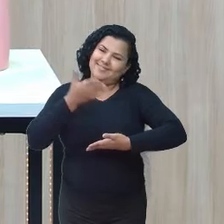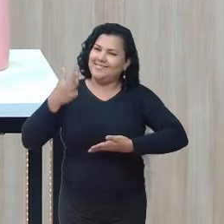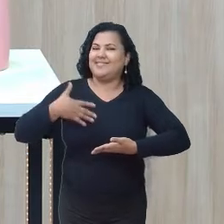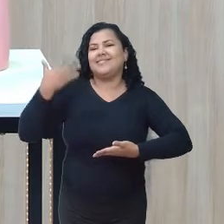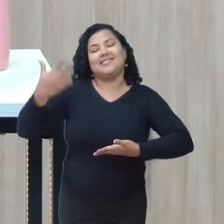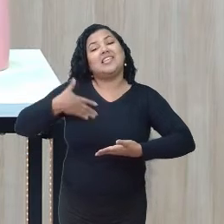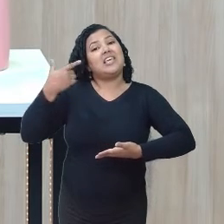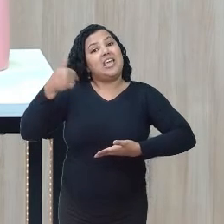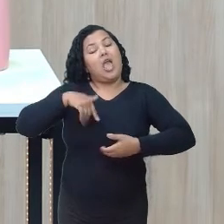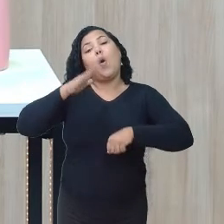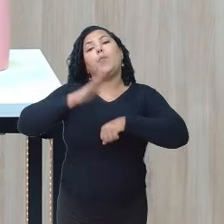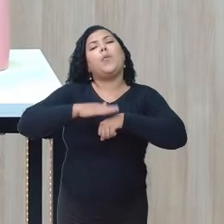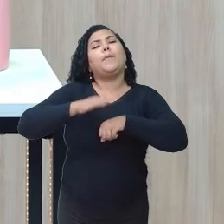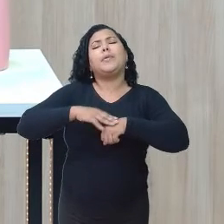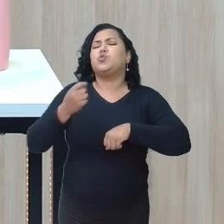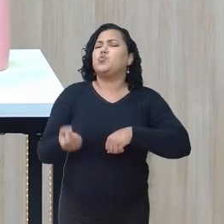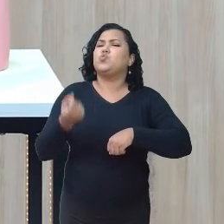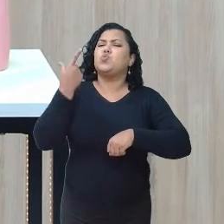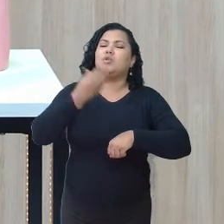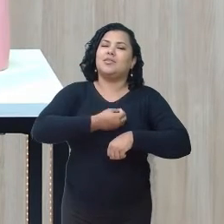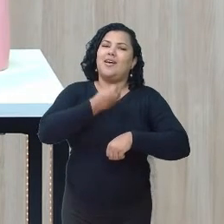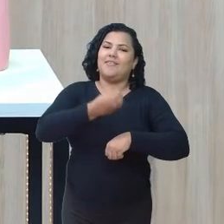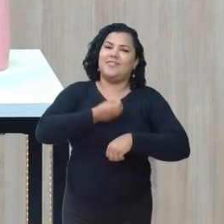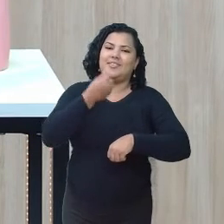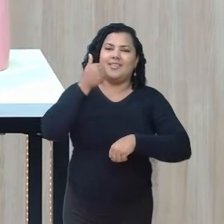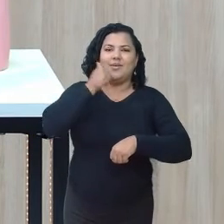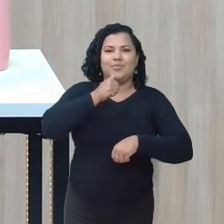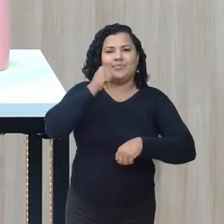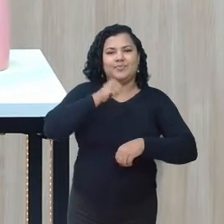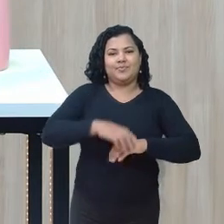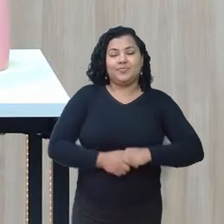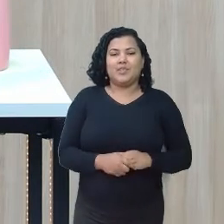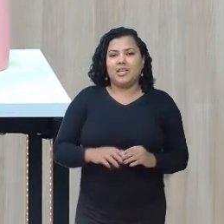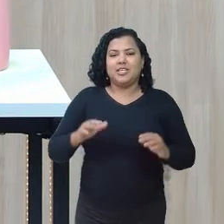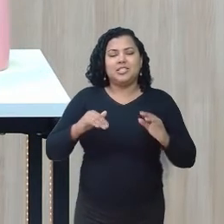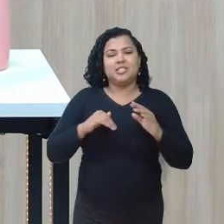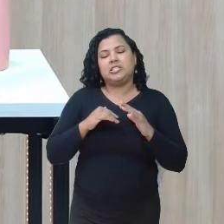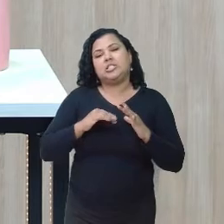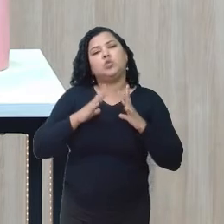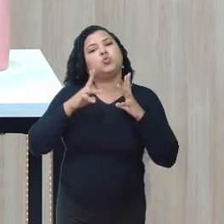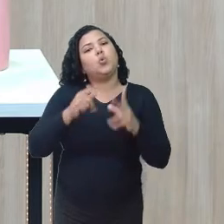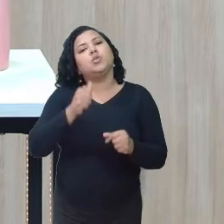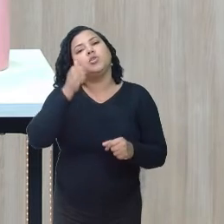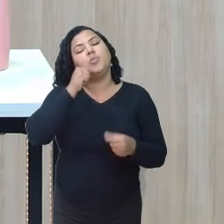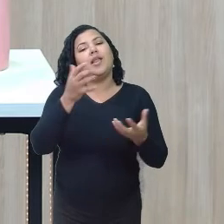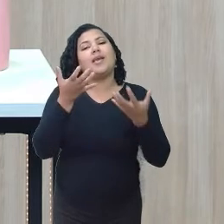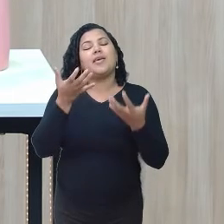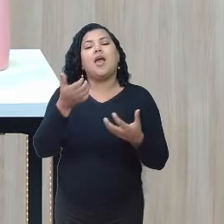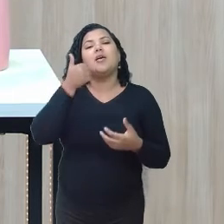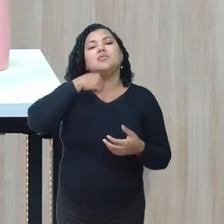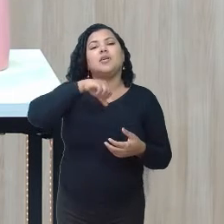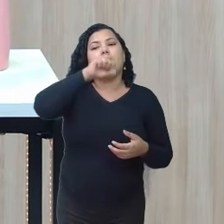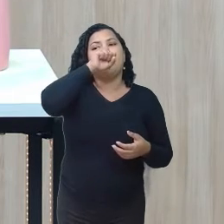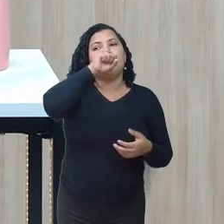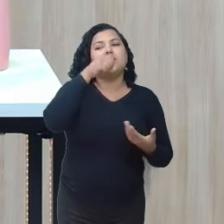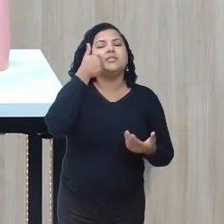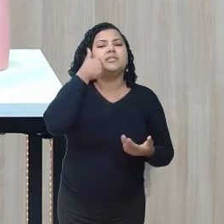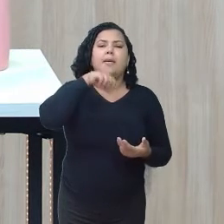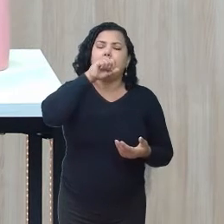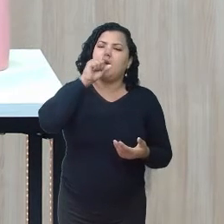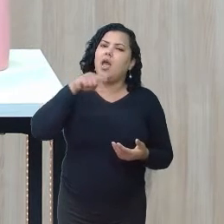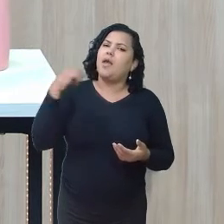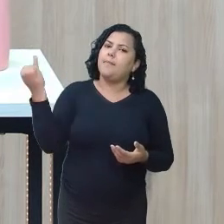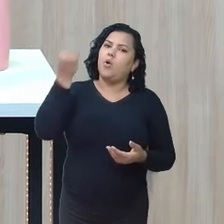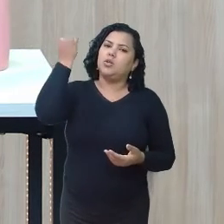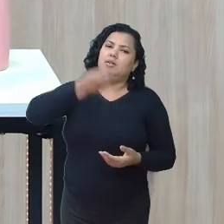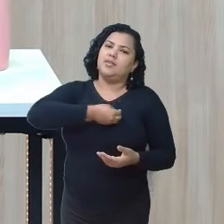que é um momento único na vida da mulher, que toda mulher quer ser mãe. Então, ser mãe é muito importante